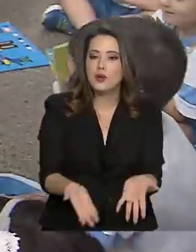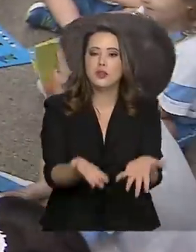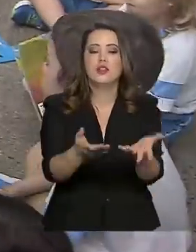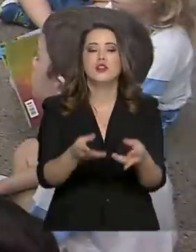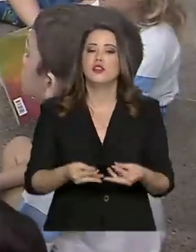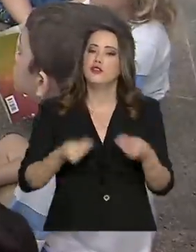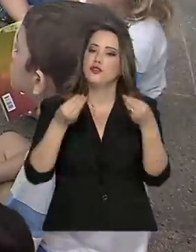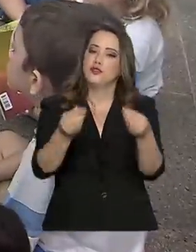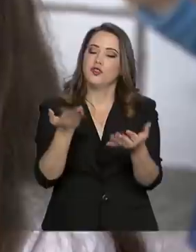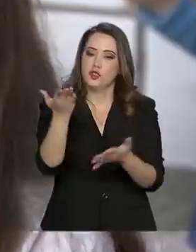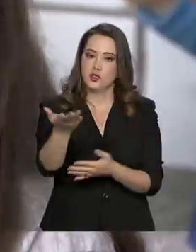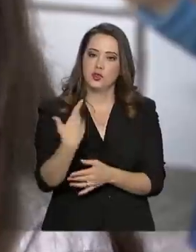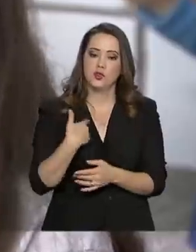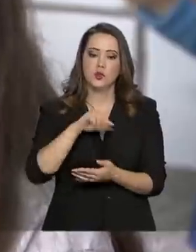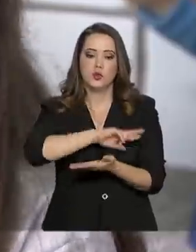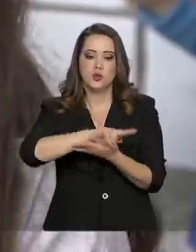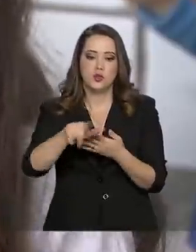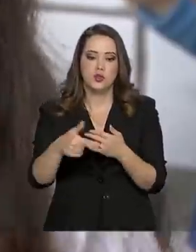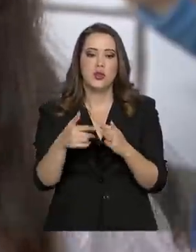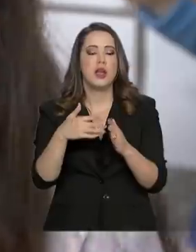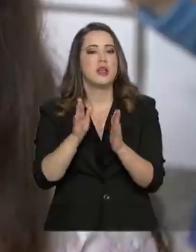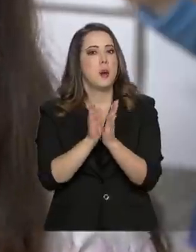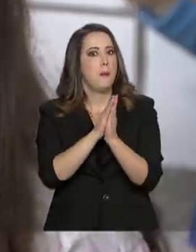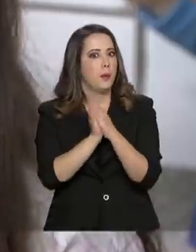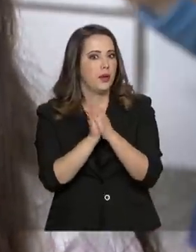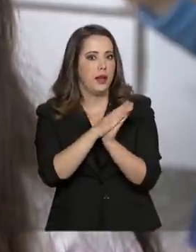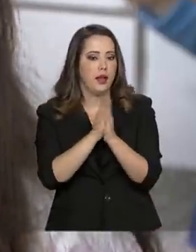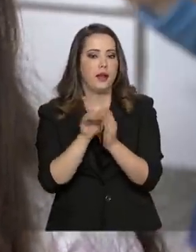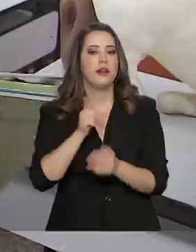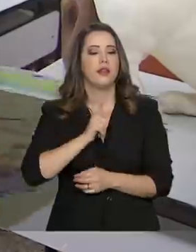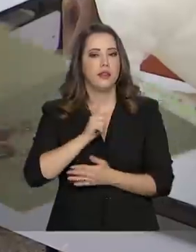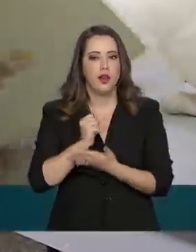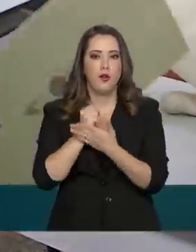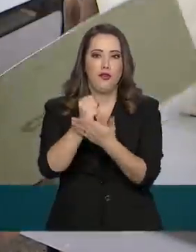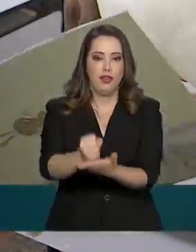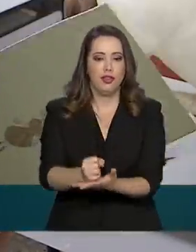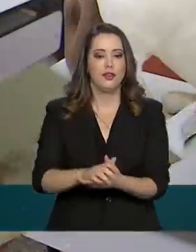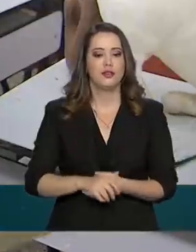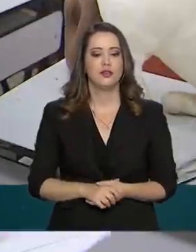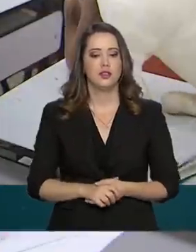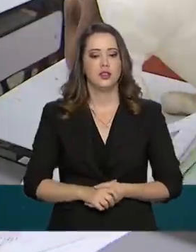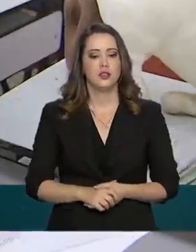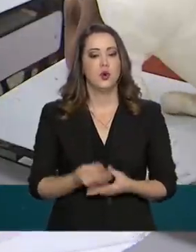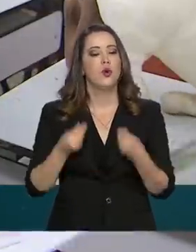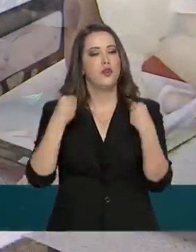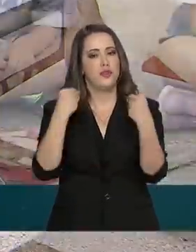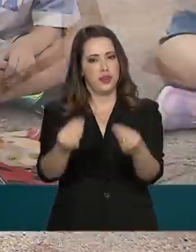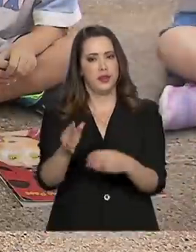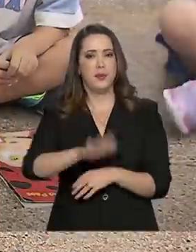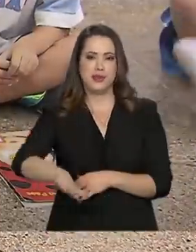doar parte das muitas bonecas que tem o doente é uma criança